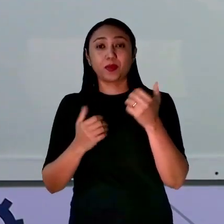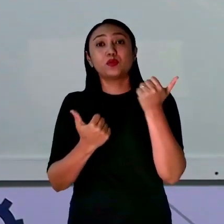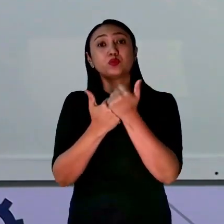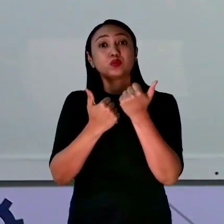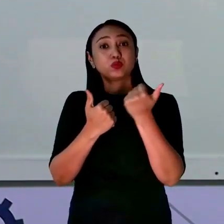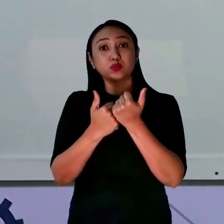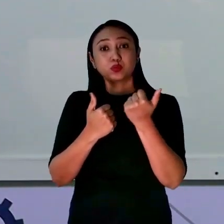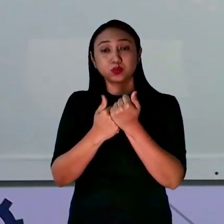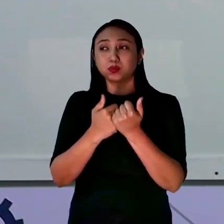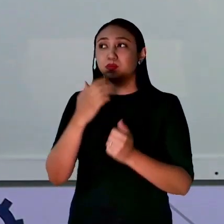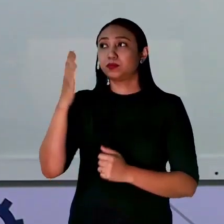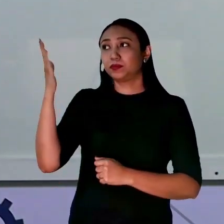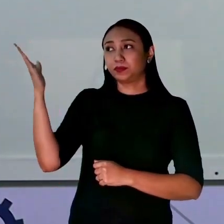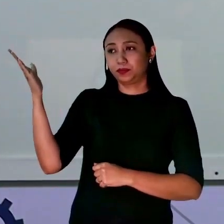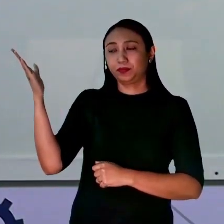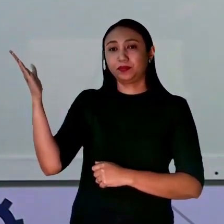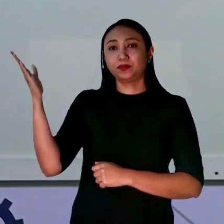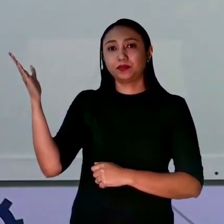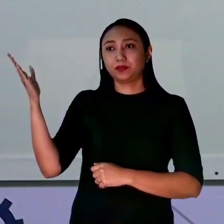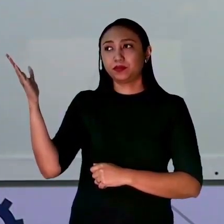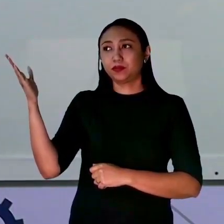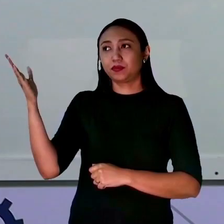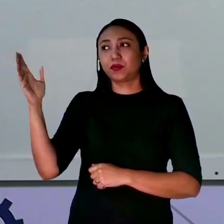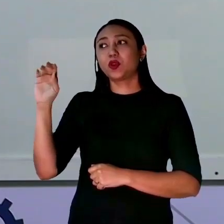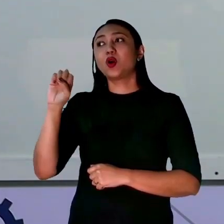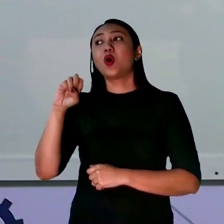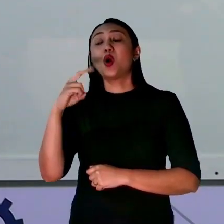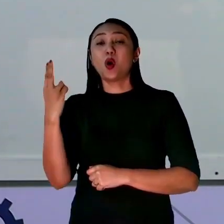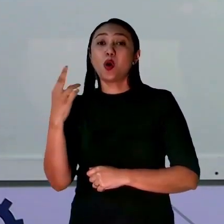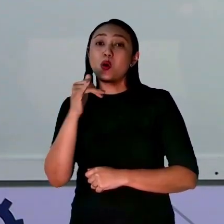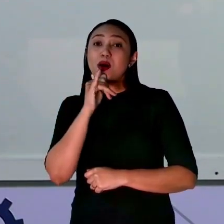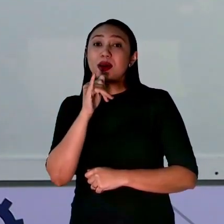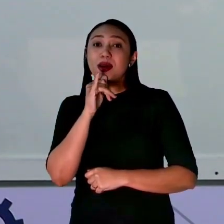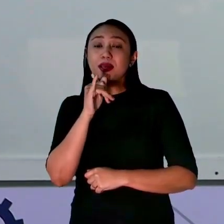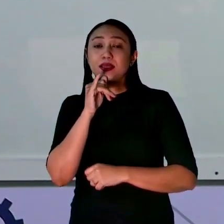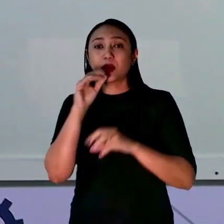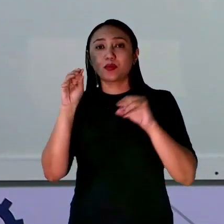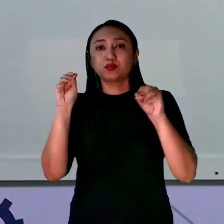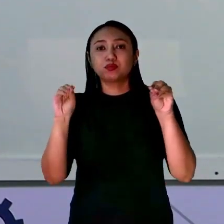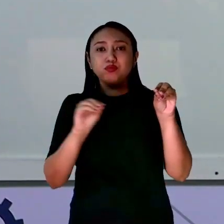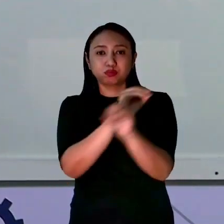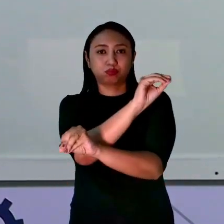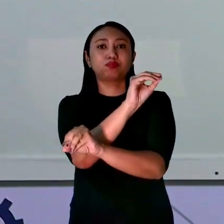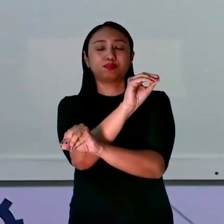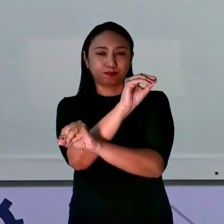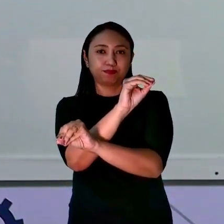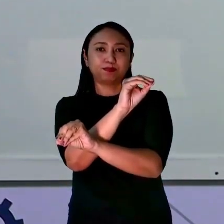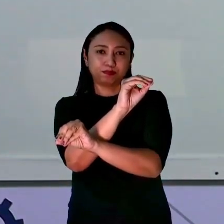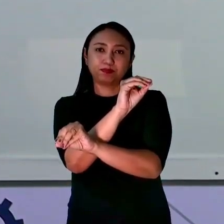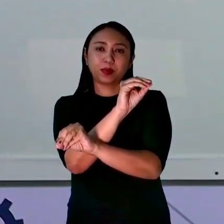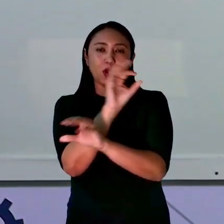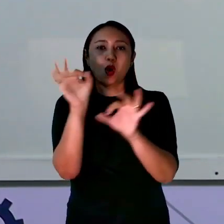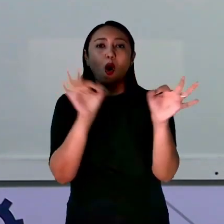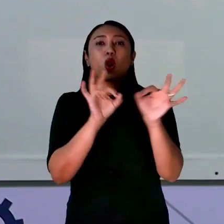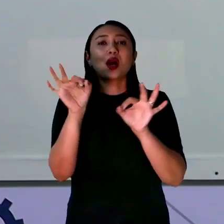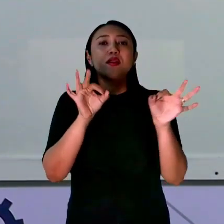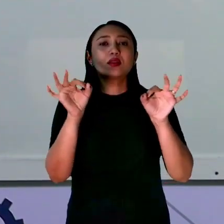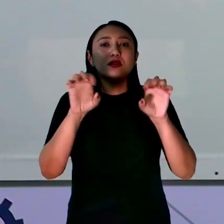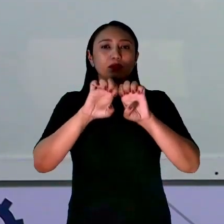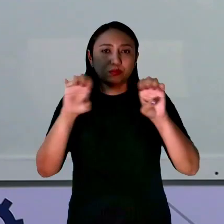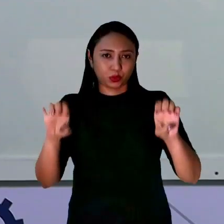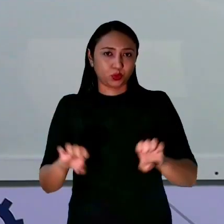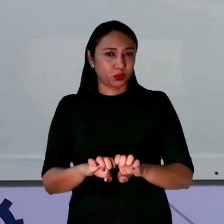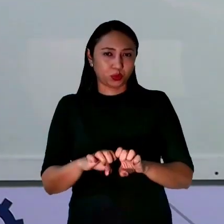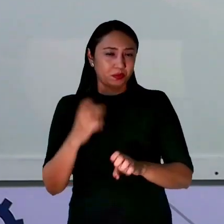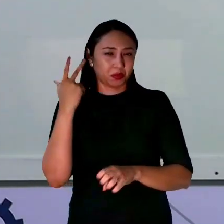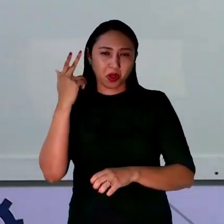2πr. Então, como é que vai ficar? Ou então, você pode isolar. Eu jogo este cara para cá e o m para baixo. Fica a critério de